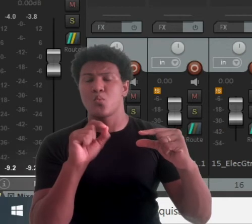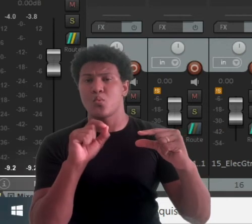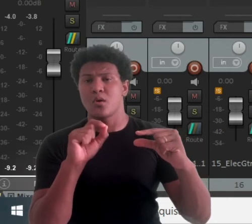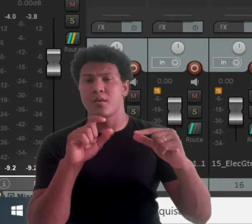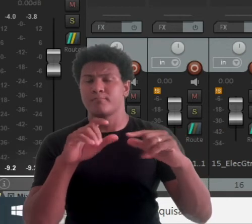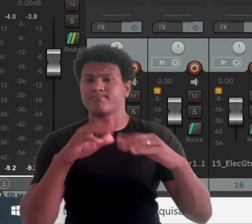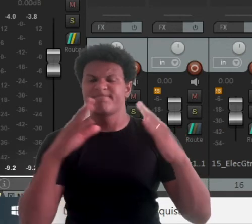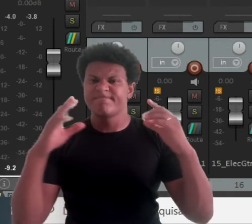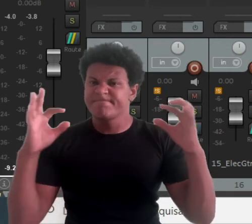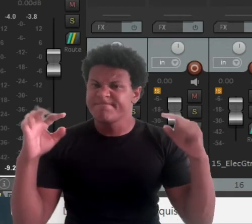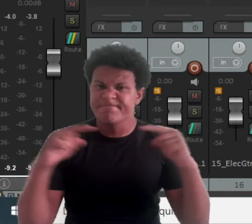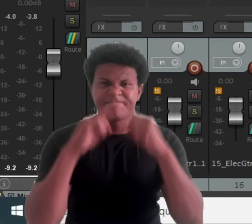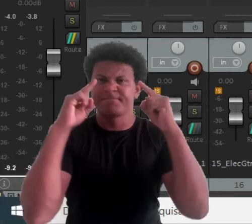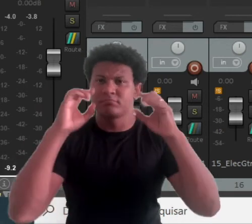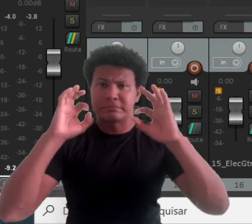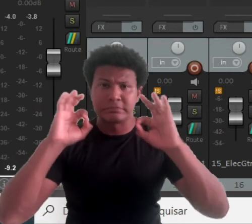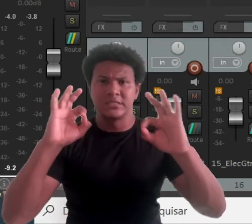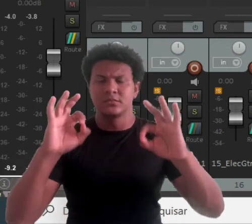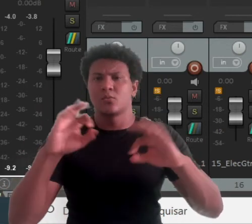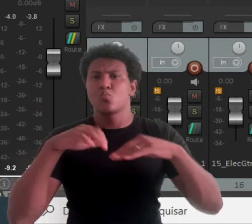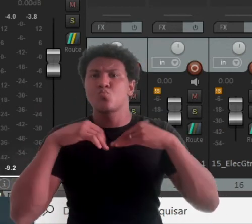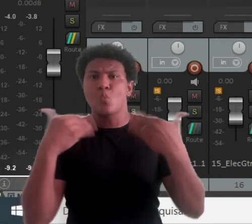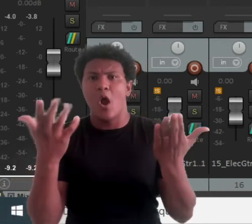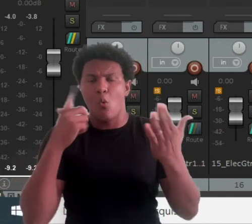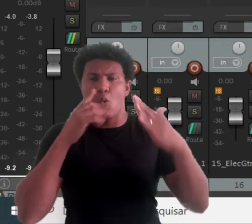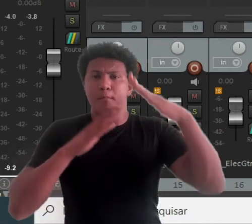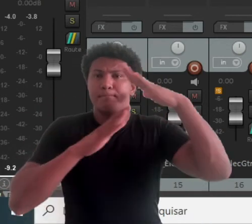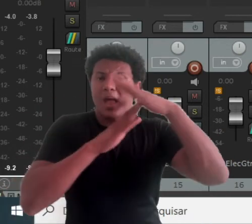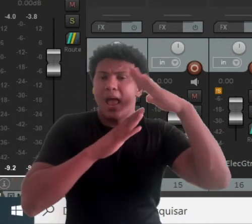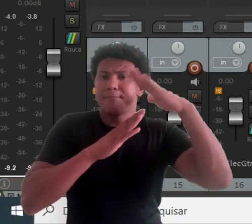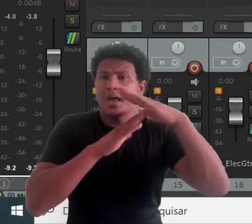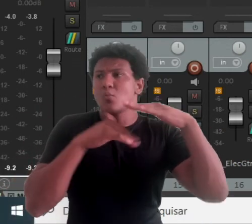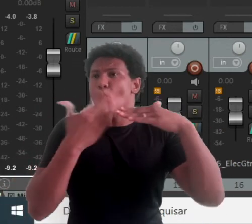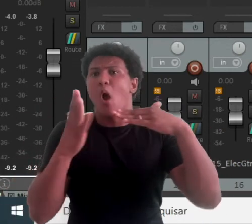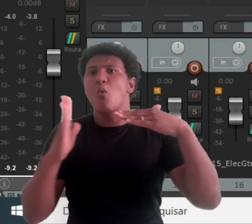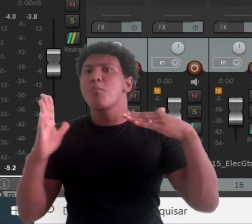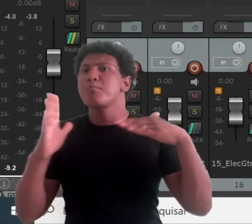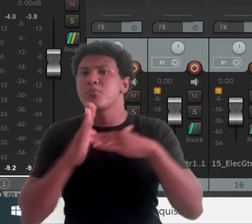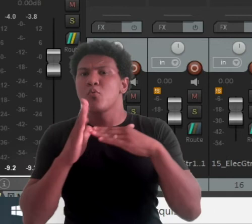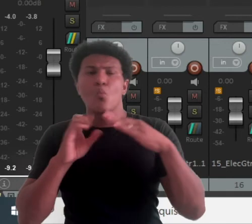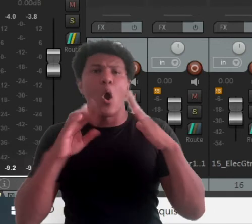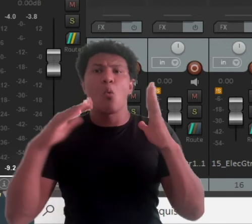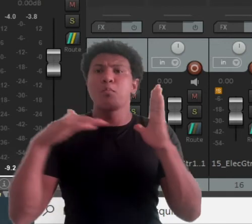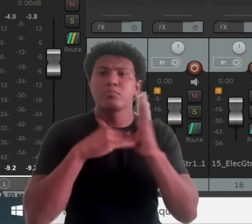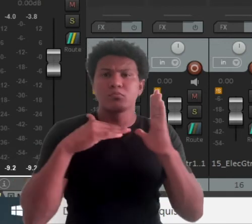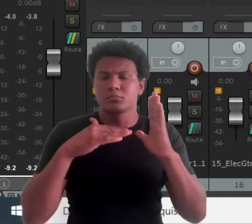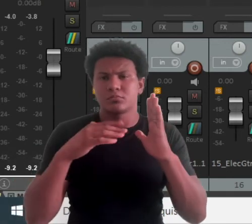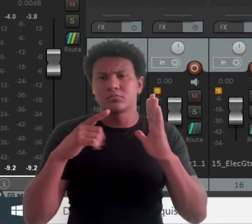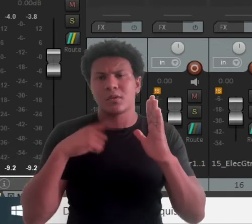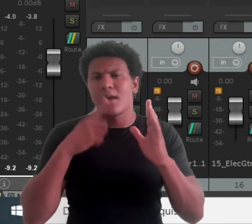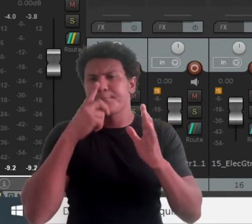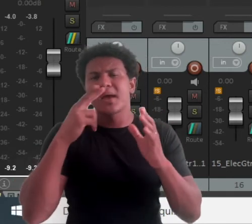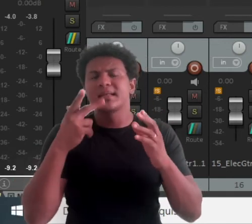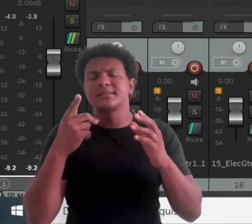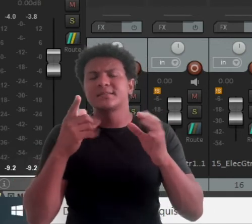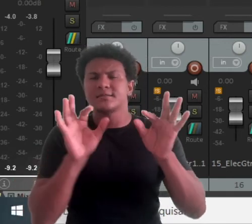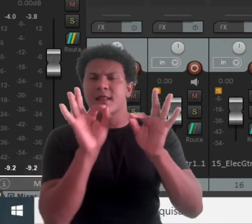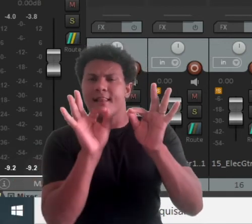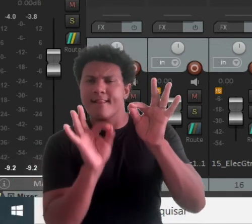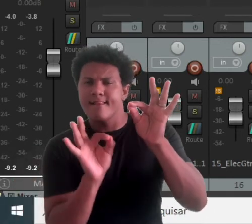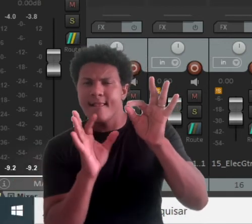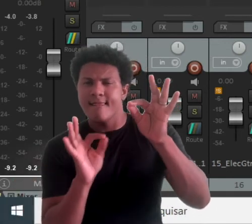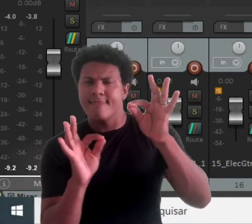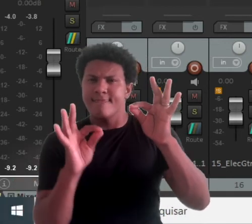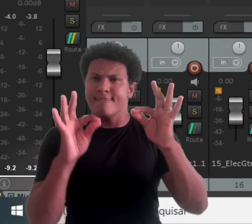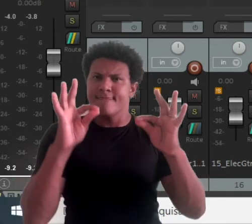estar limitando, tá? E eu posso também dar um ganho, dar um corte, é como se fosse um equalizador, para dizer a verdade, isso aqui. Beleza? Então